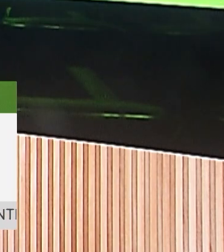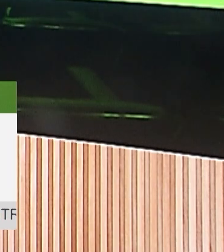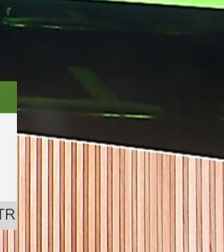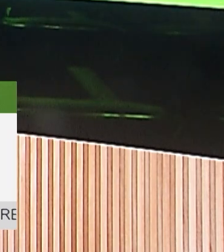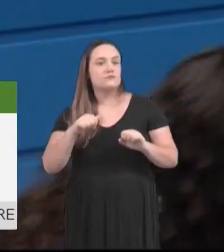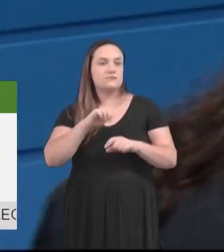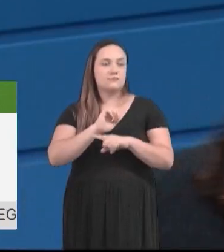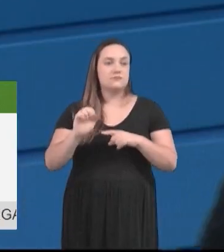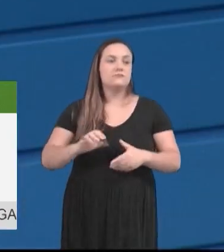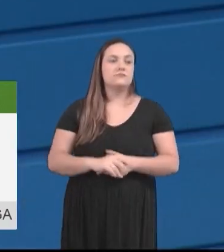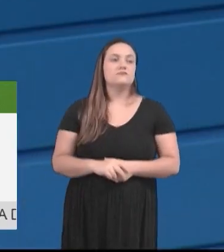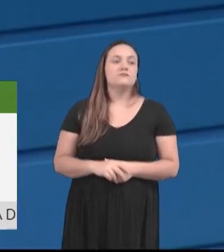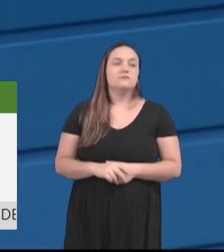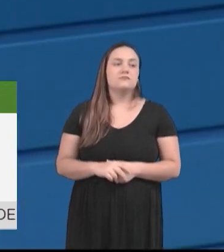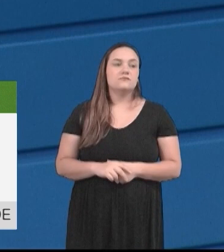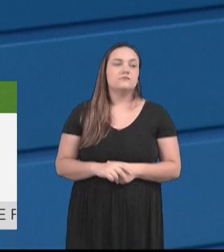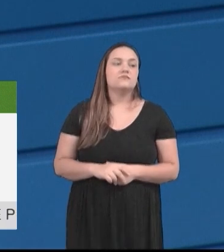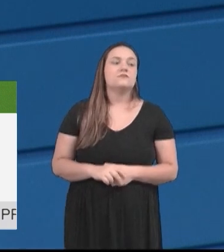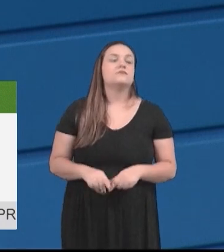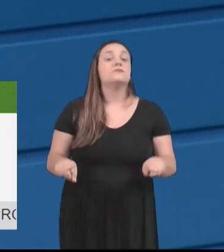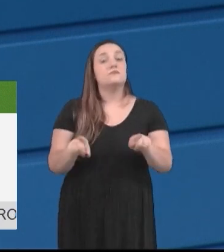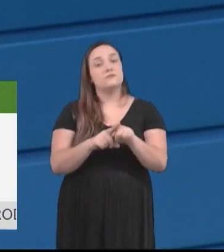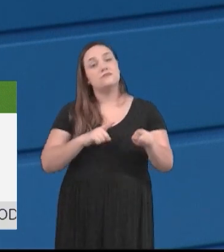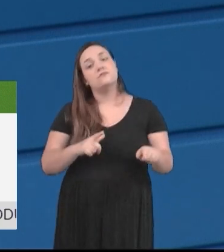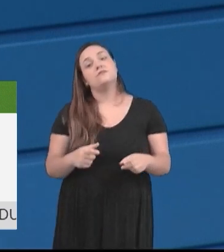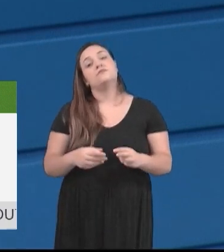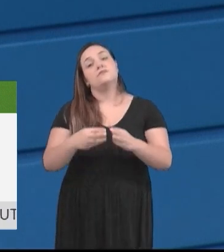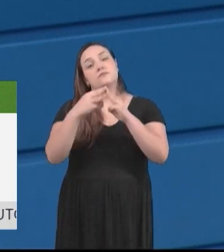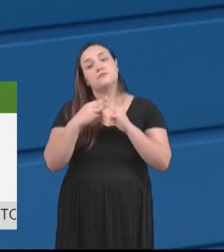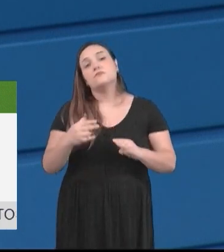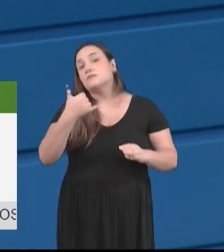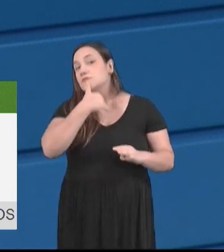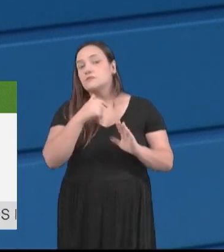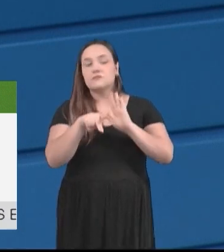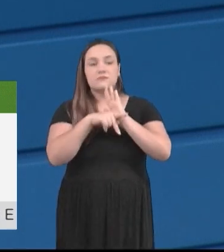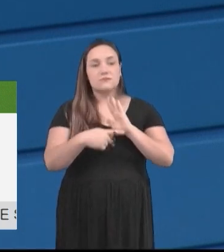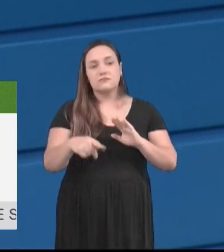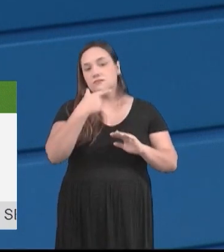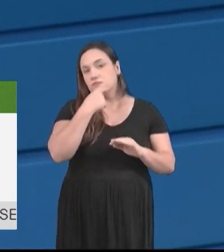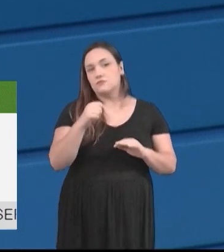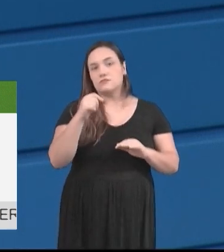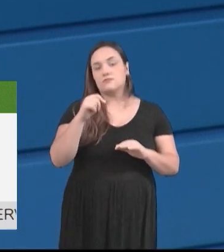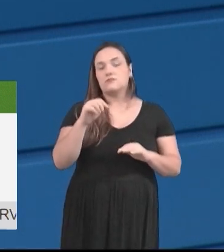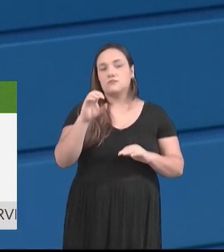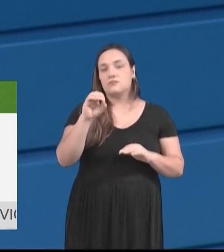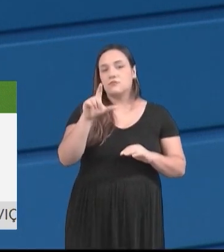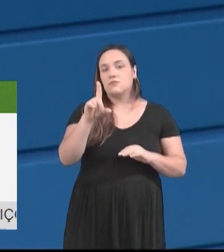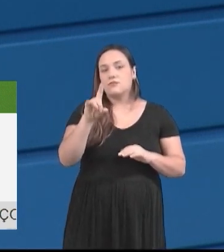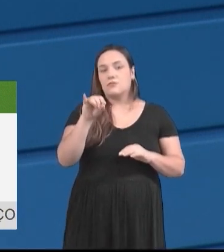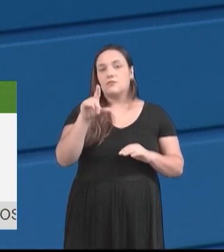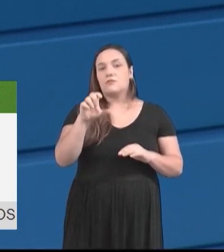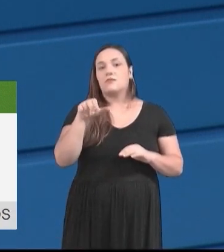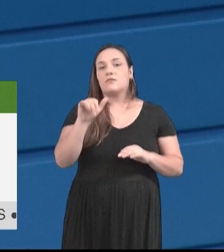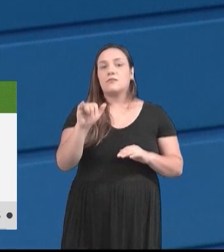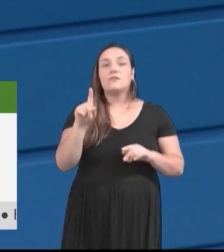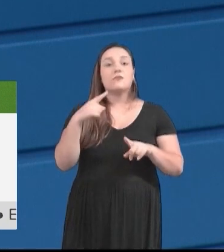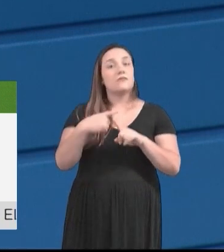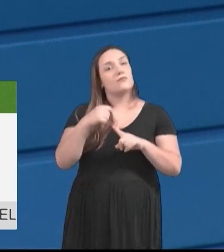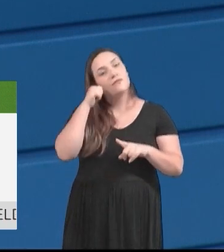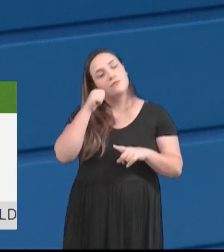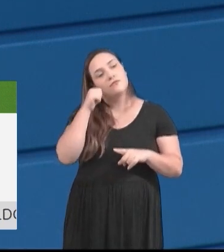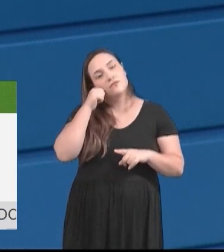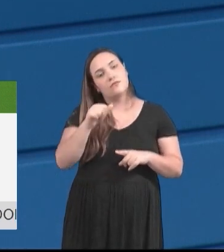Caravina. Trago também uma moção de pesar ao senhor Oldinei Centurião Saraiva, em razão do falecimento da senhora